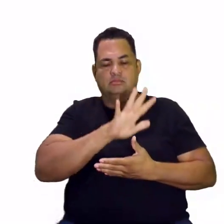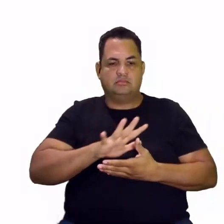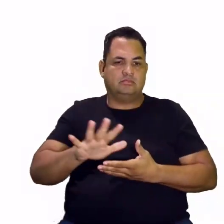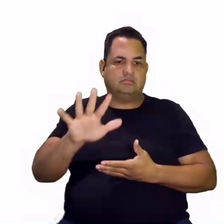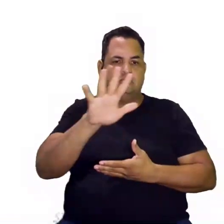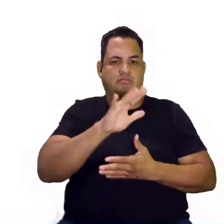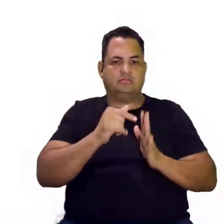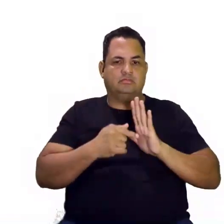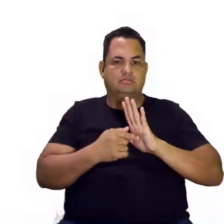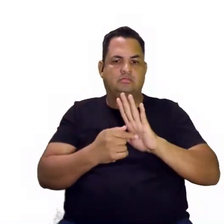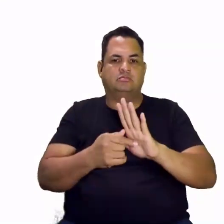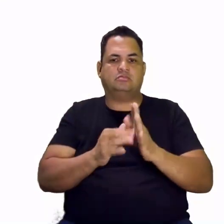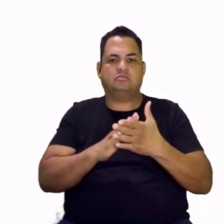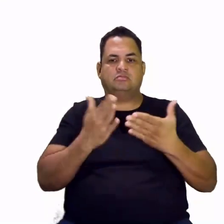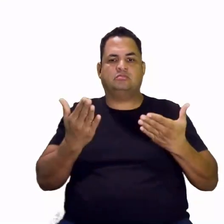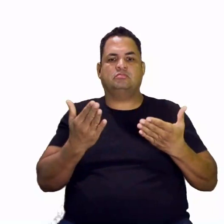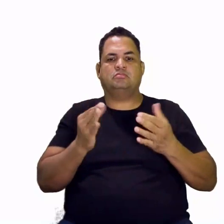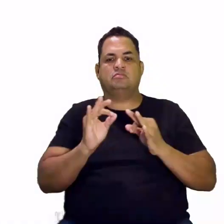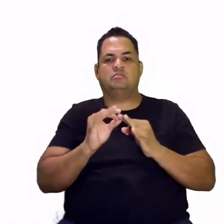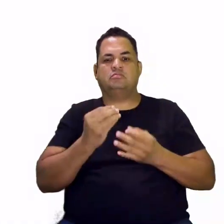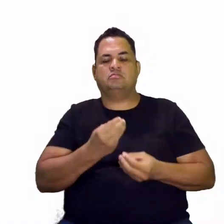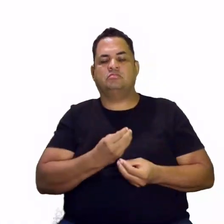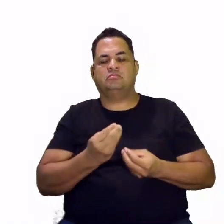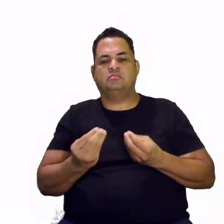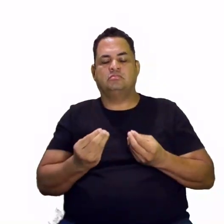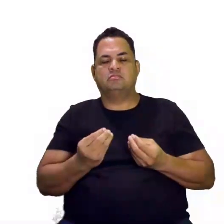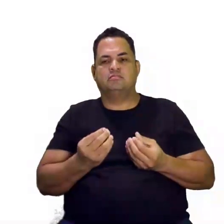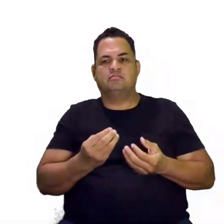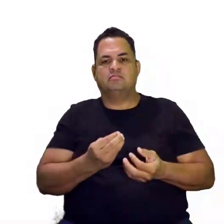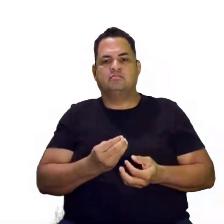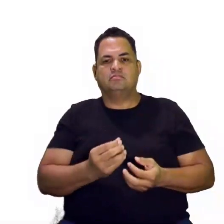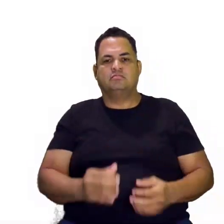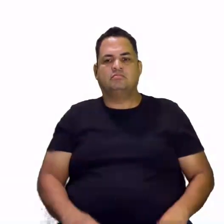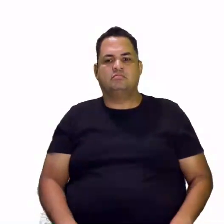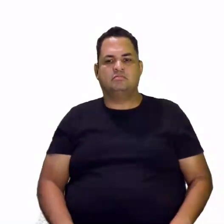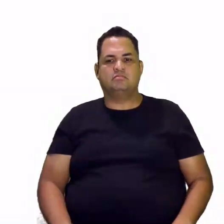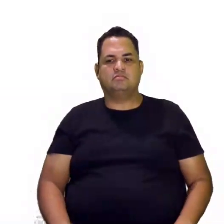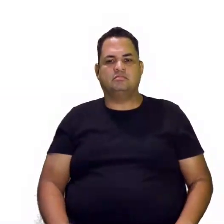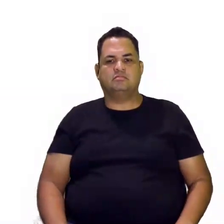imagens mostrando esses seres, né,